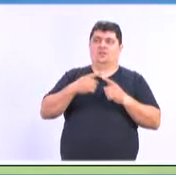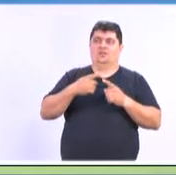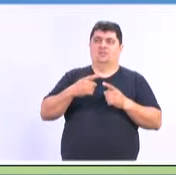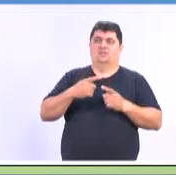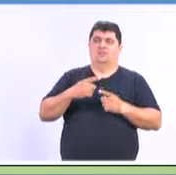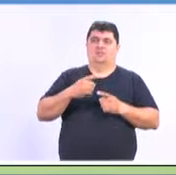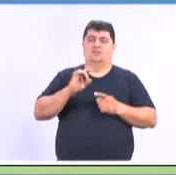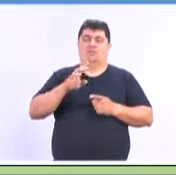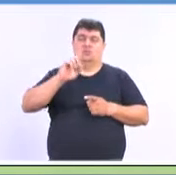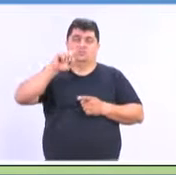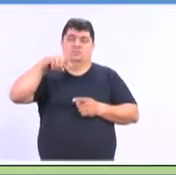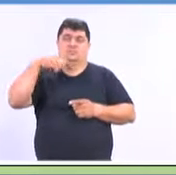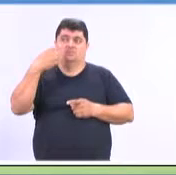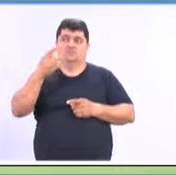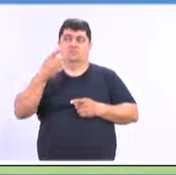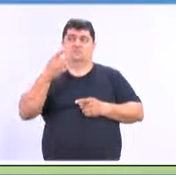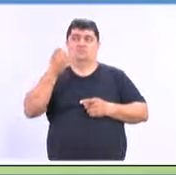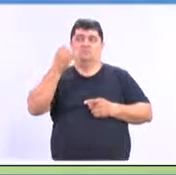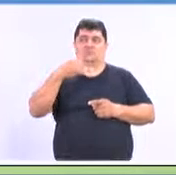somente depois